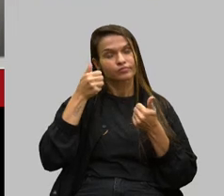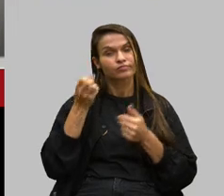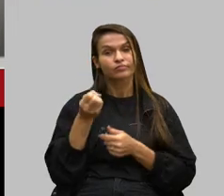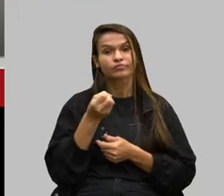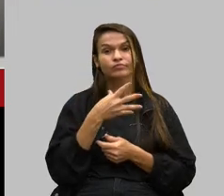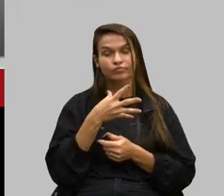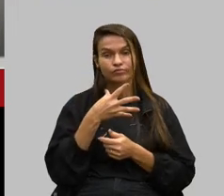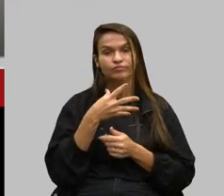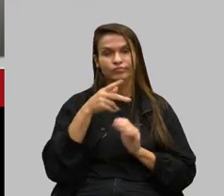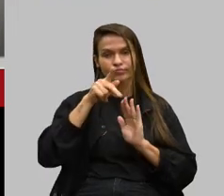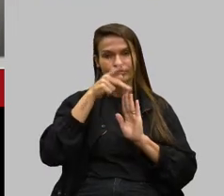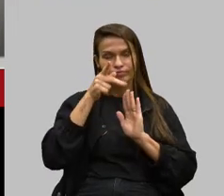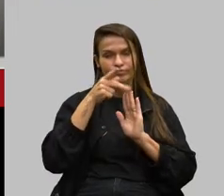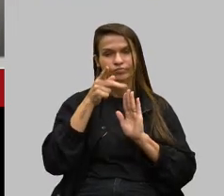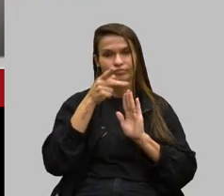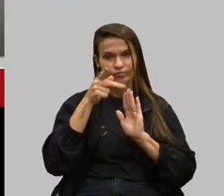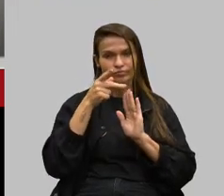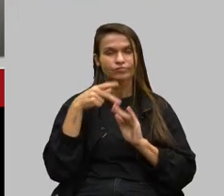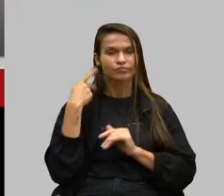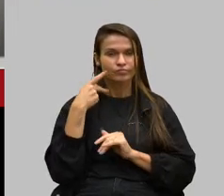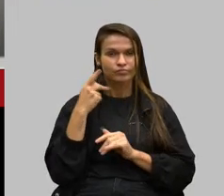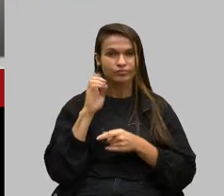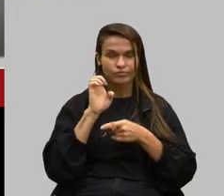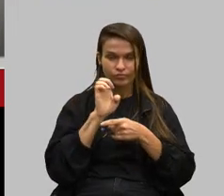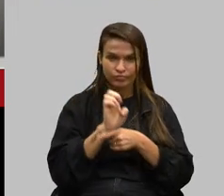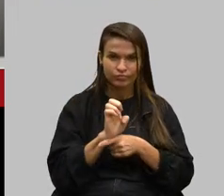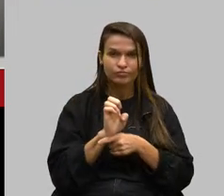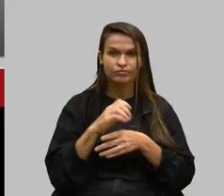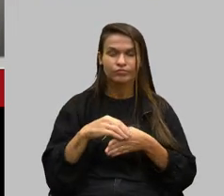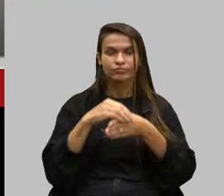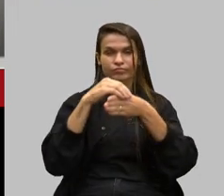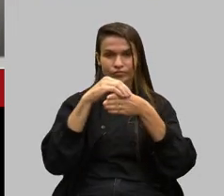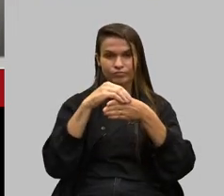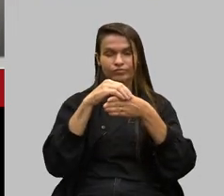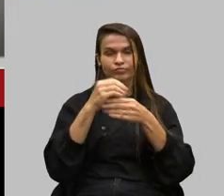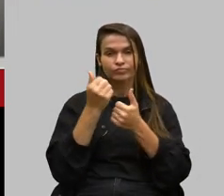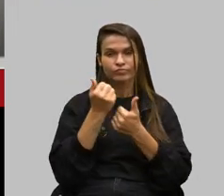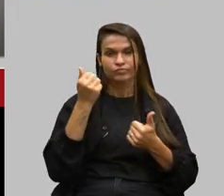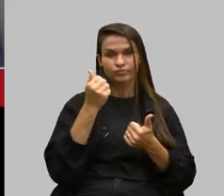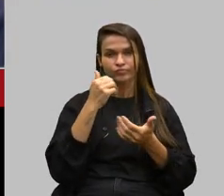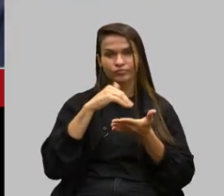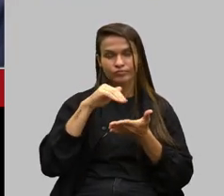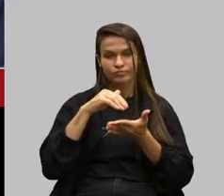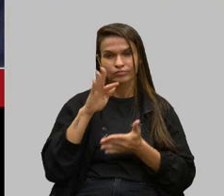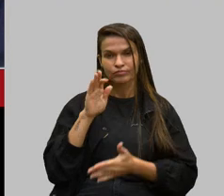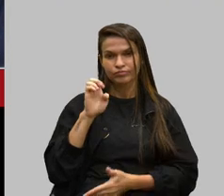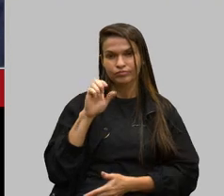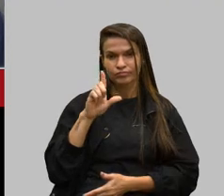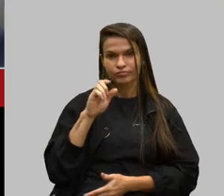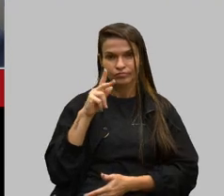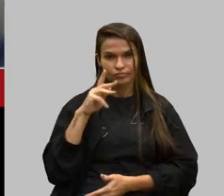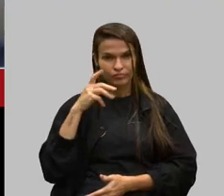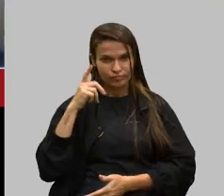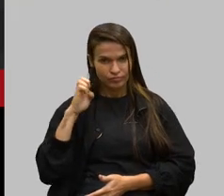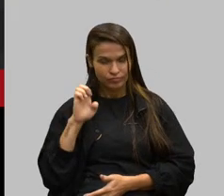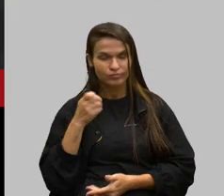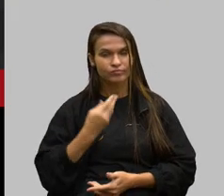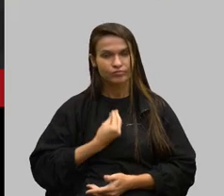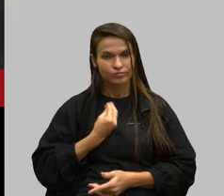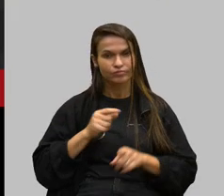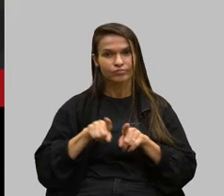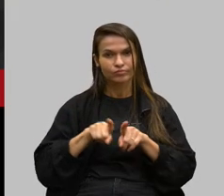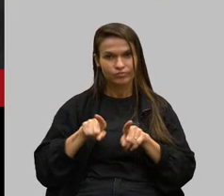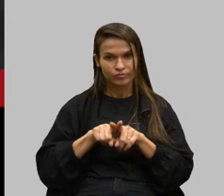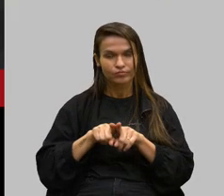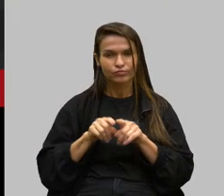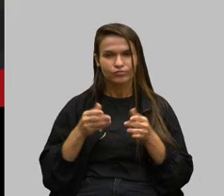portal de emendas parlamentares estaduais liderado pelo nosso subsecretário Felipe que tá ali também bem ele recebeu menção